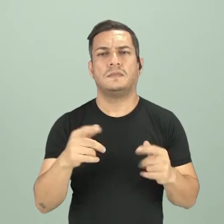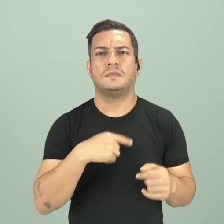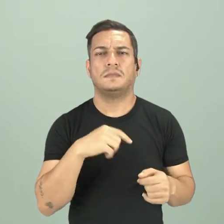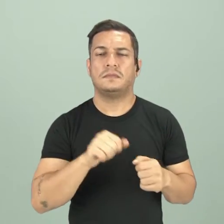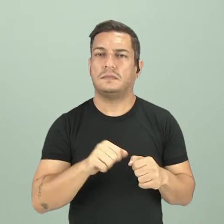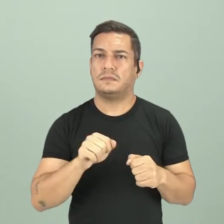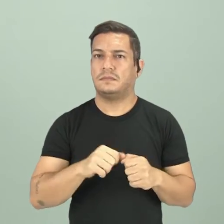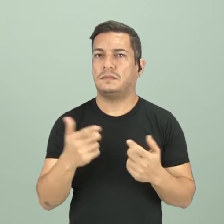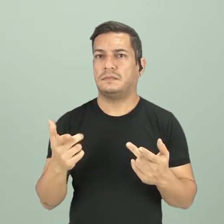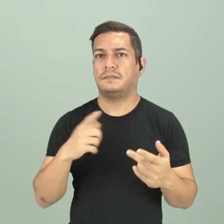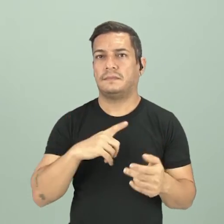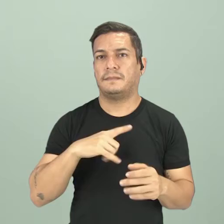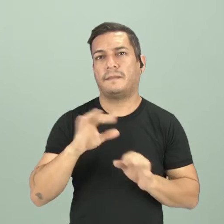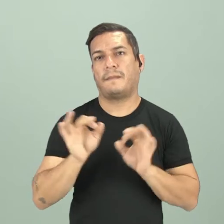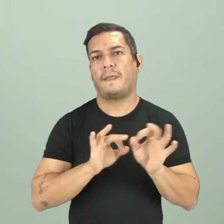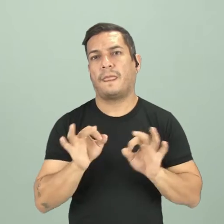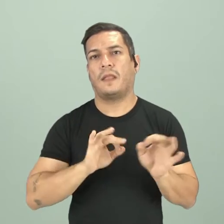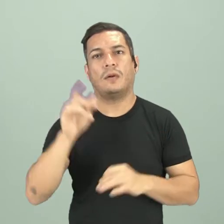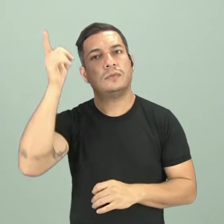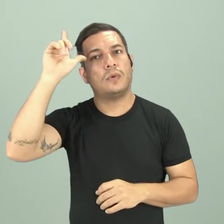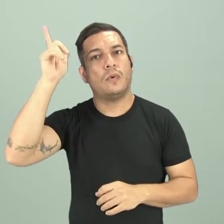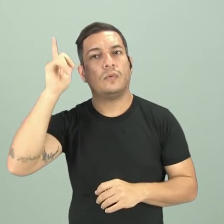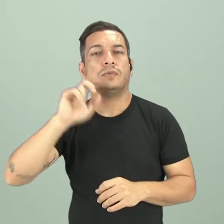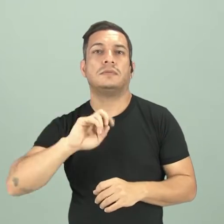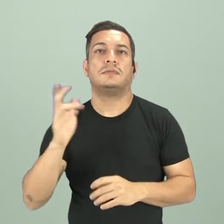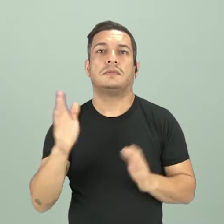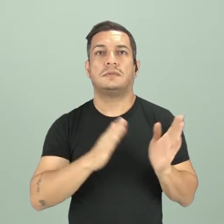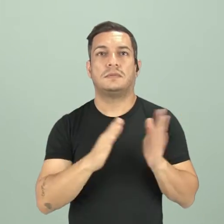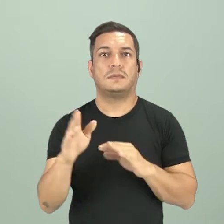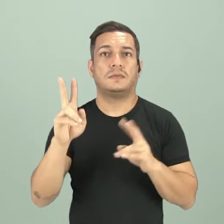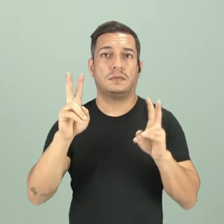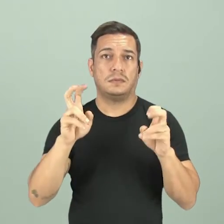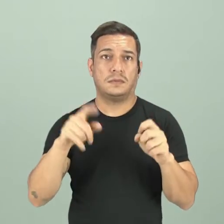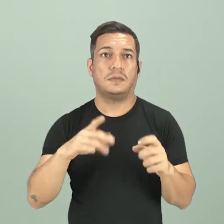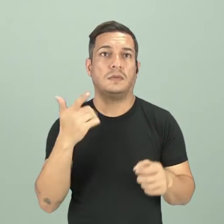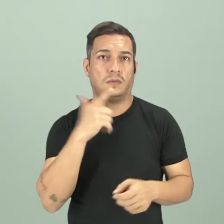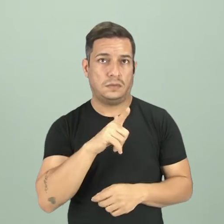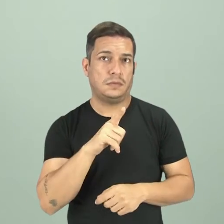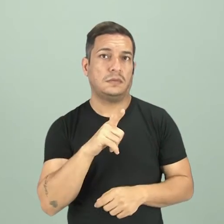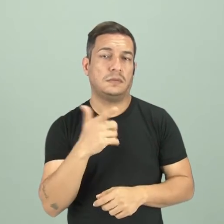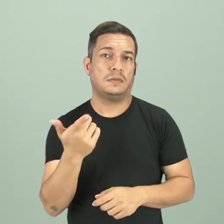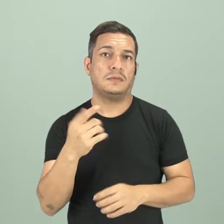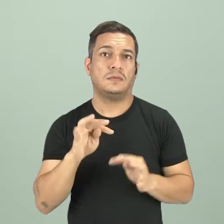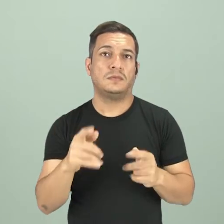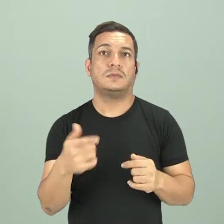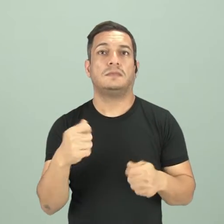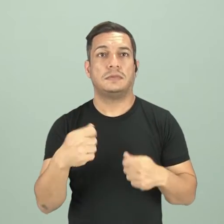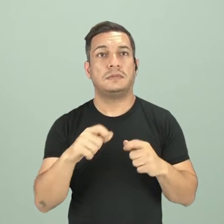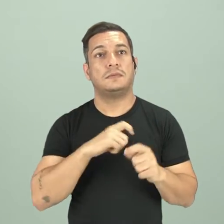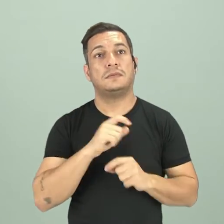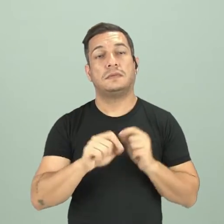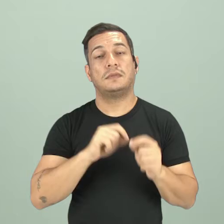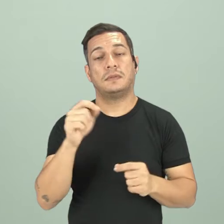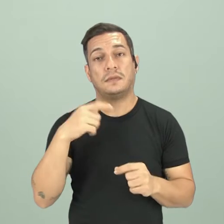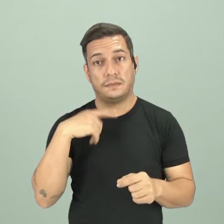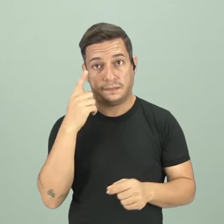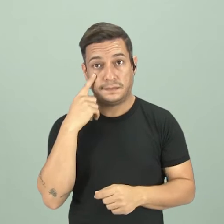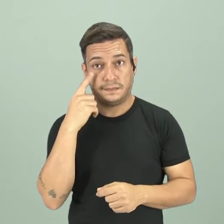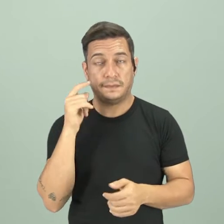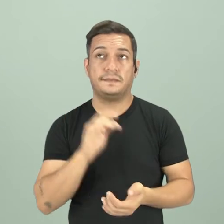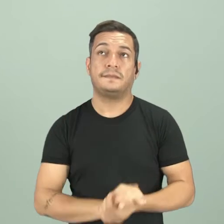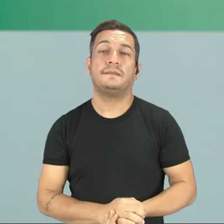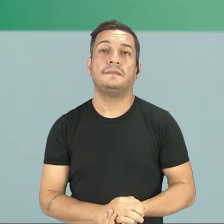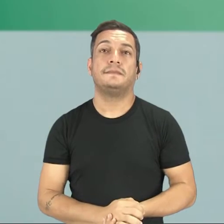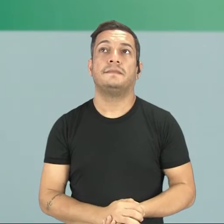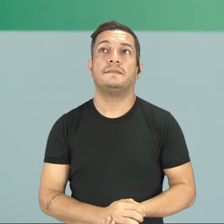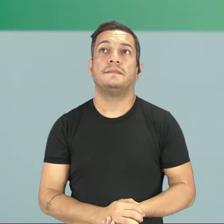fiz teve uma ordem lógica? Será que essa progressão temática ela foi alcançada? Então, tudo isso você precisa observar.